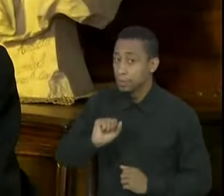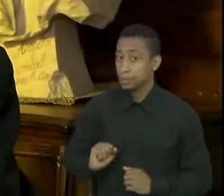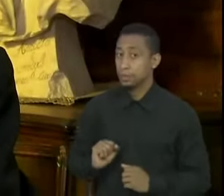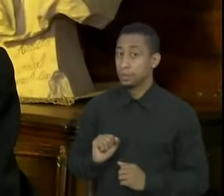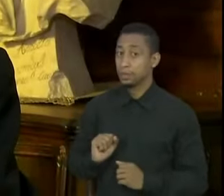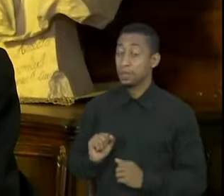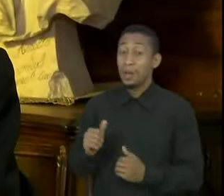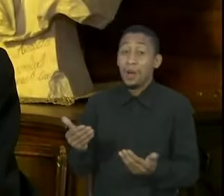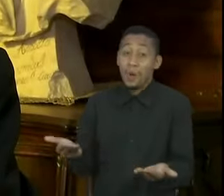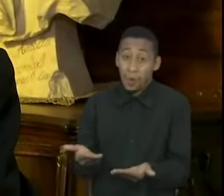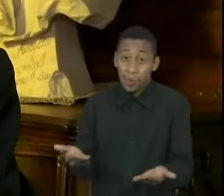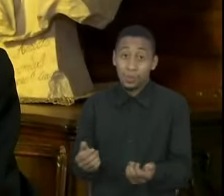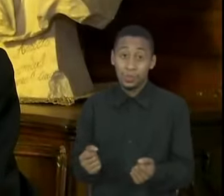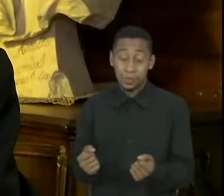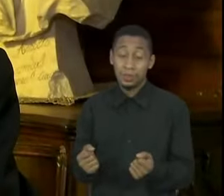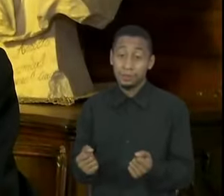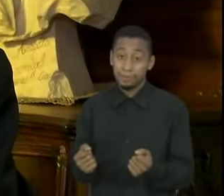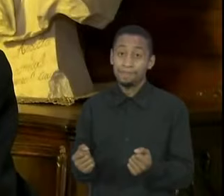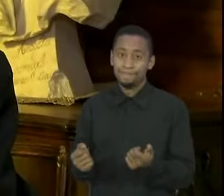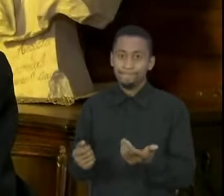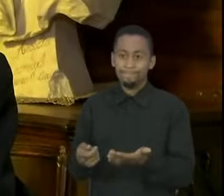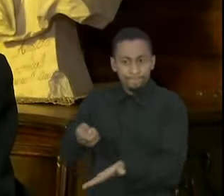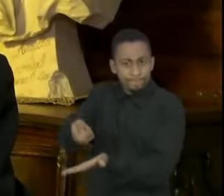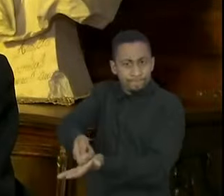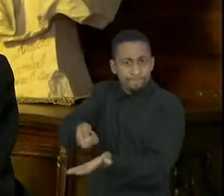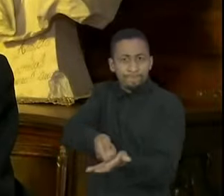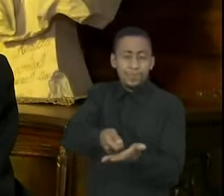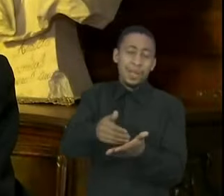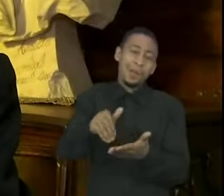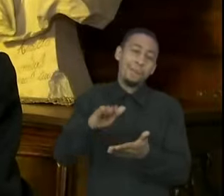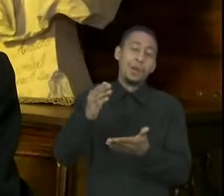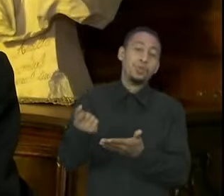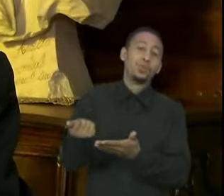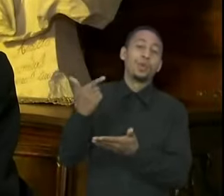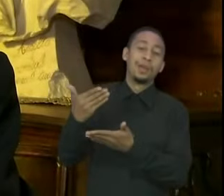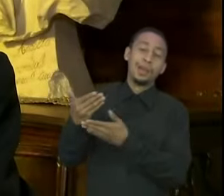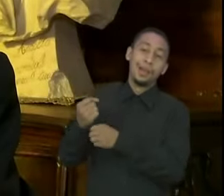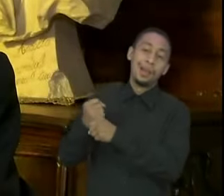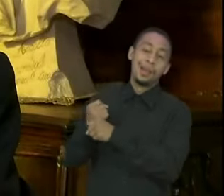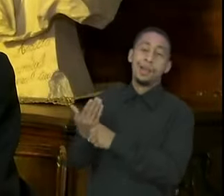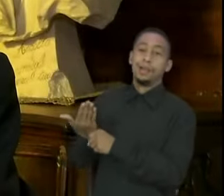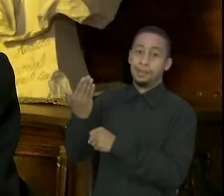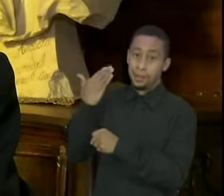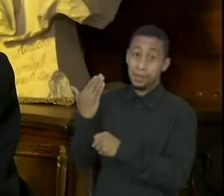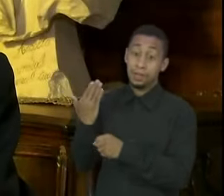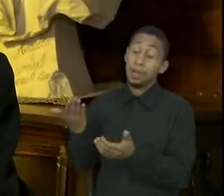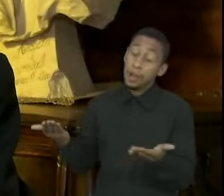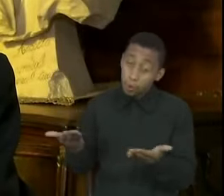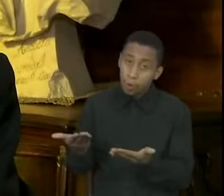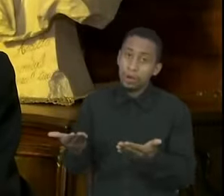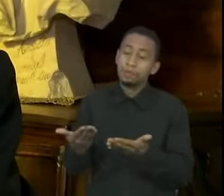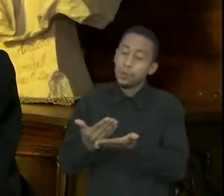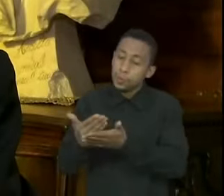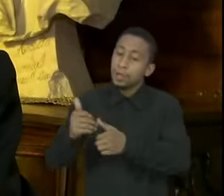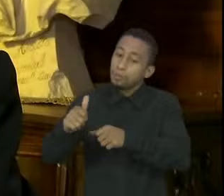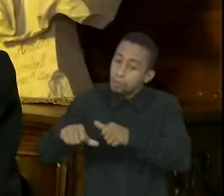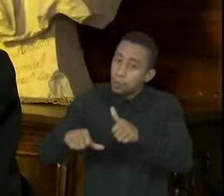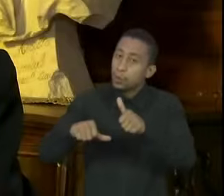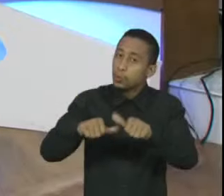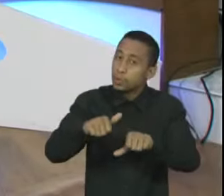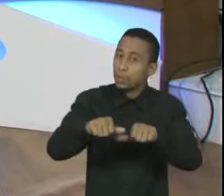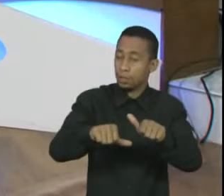hoje hoje devia é muito mais exigente do que no passado isso certamente vai ajudar a mudar as coisas